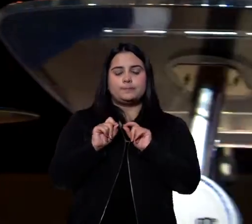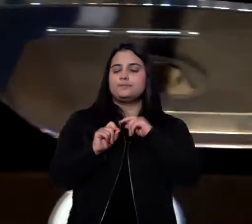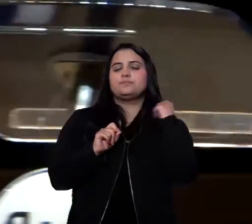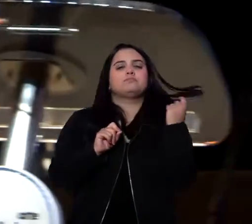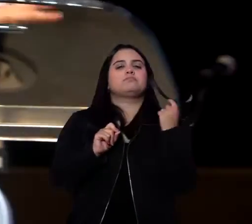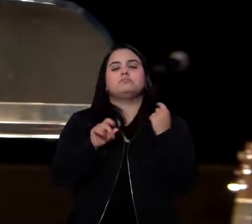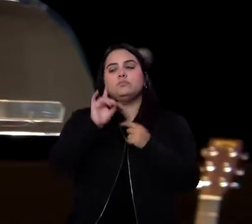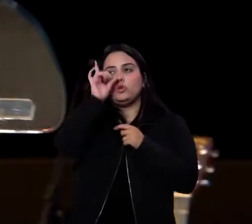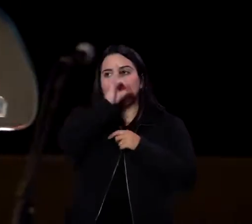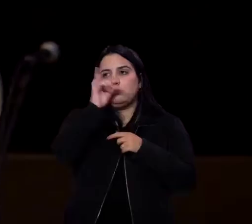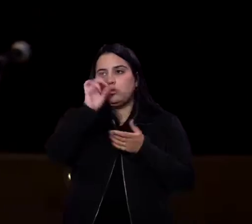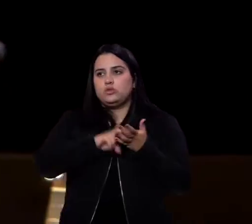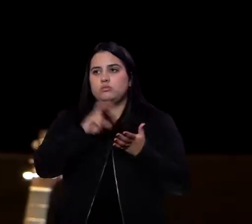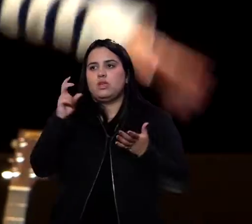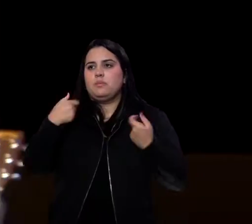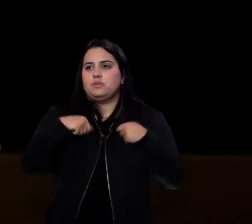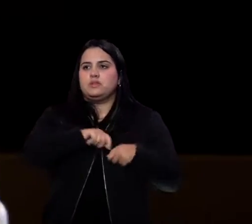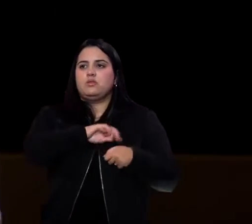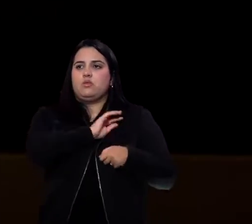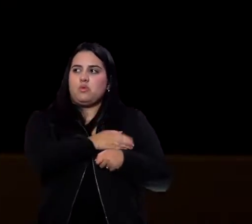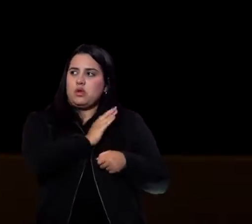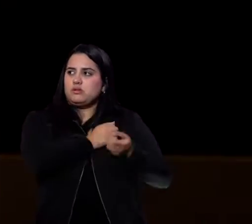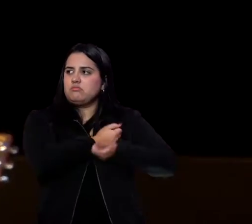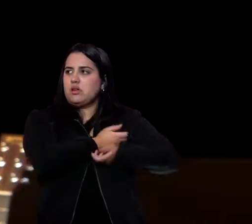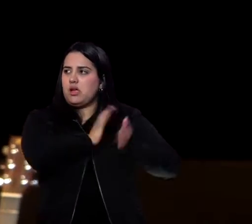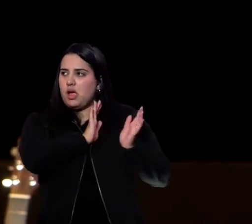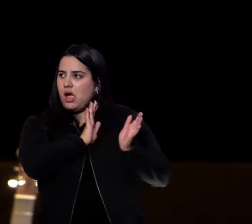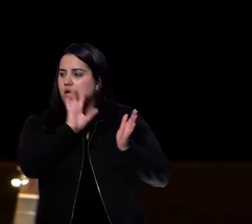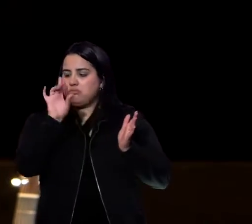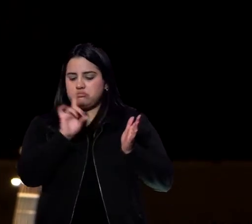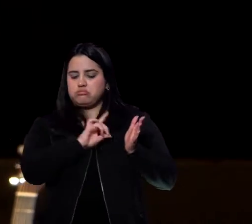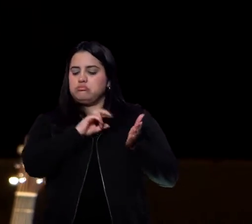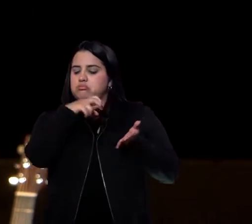quebrantado. Cara, foi lindo, gente, foi lindo, foi muito legal.